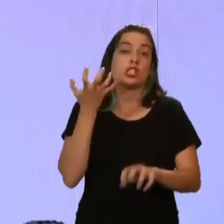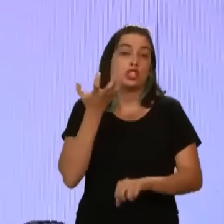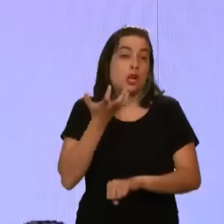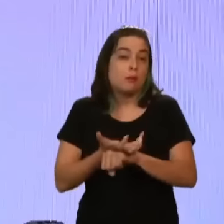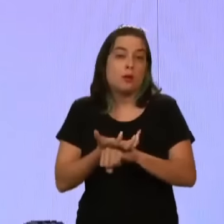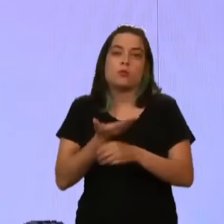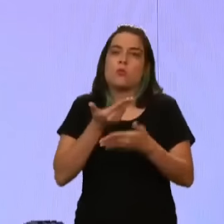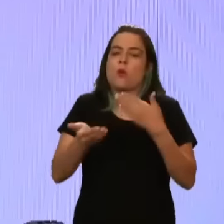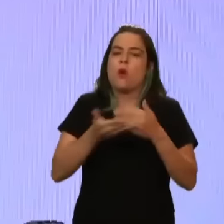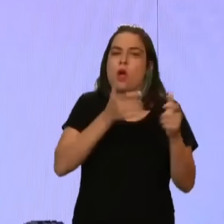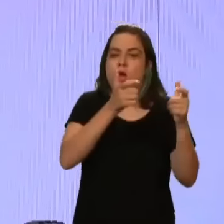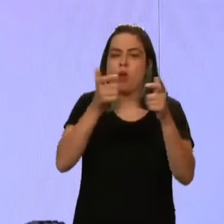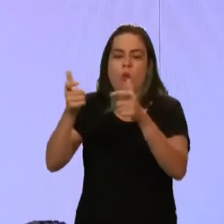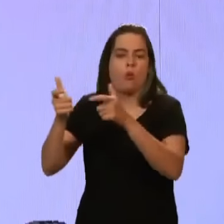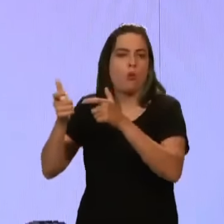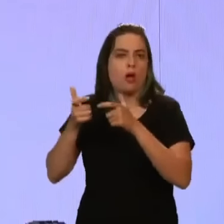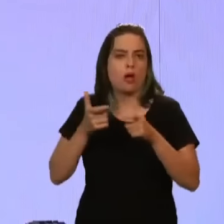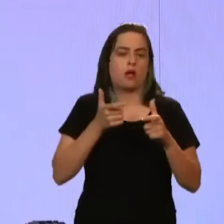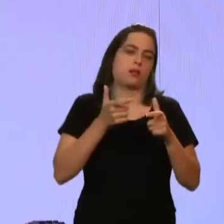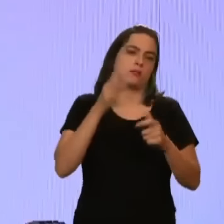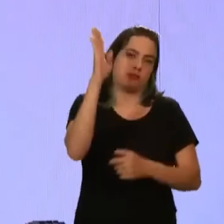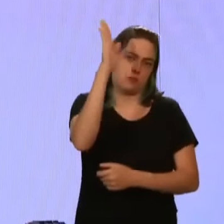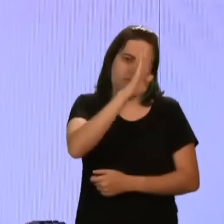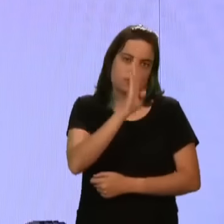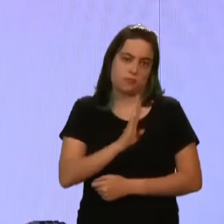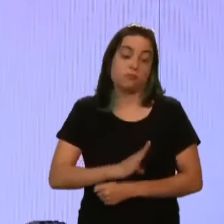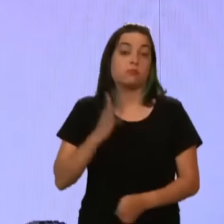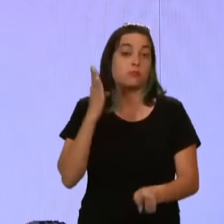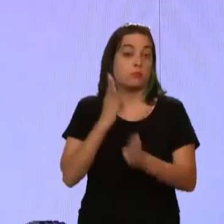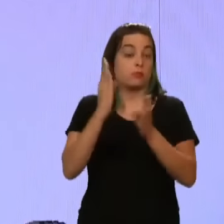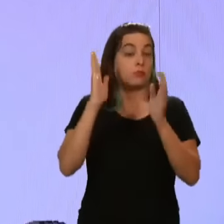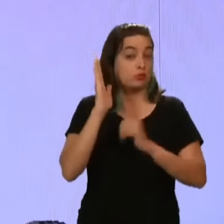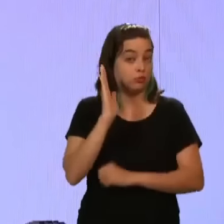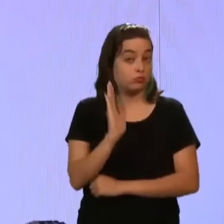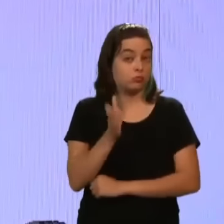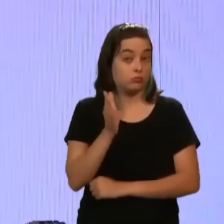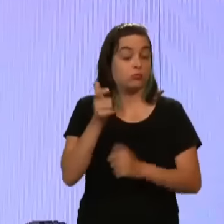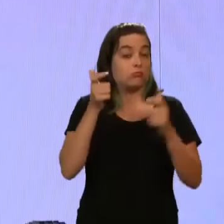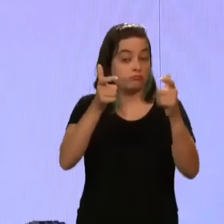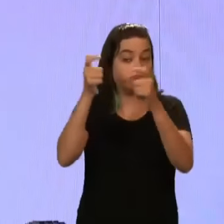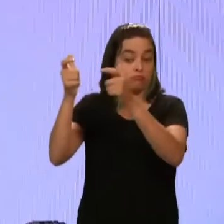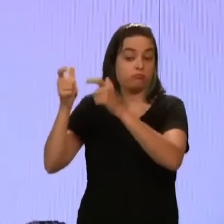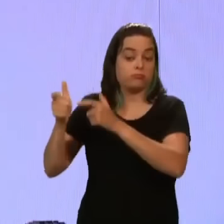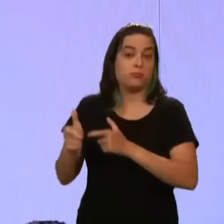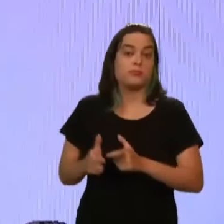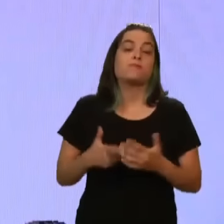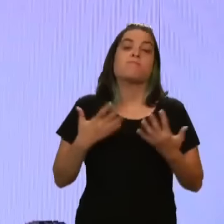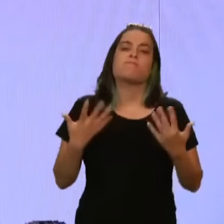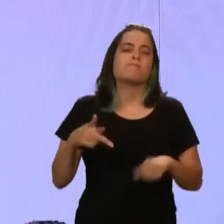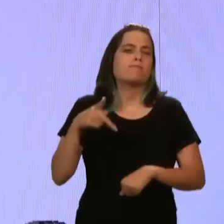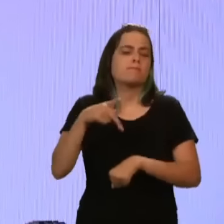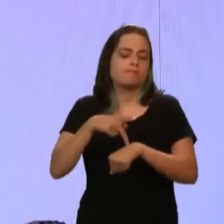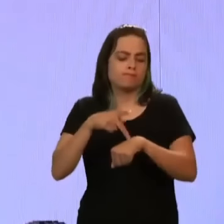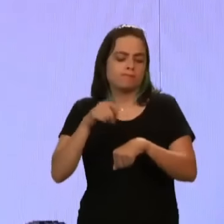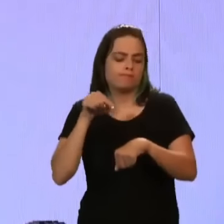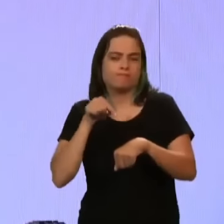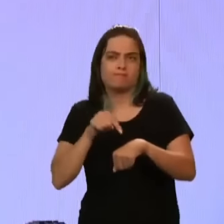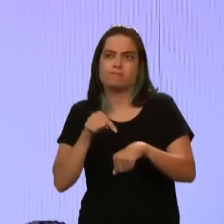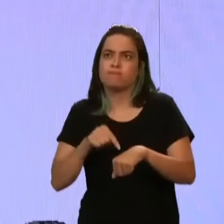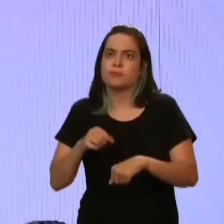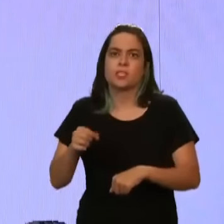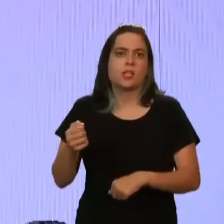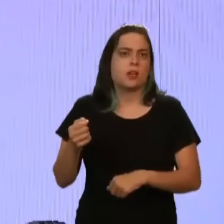as regiões do Brasil, já foram descobertas essas minas, essas jazidas. E as pedras são consideradas de